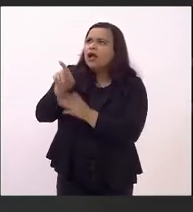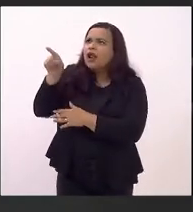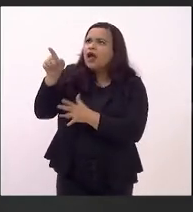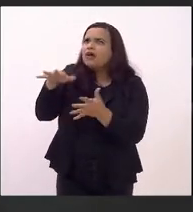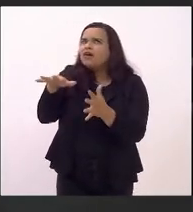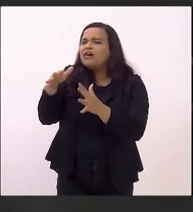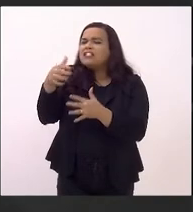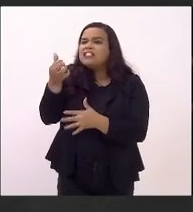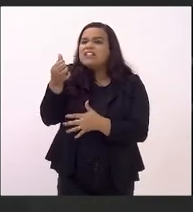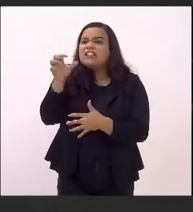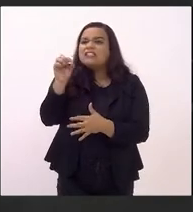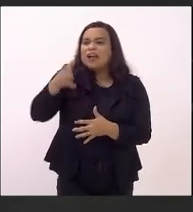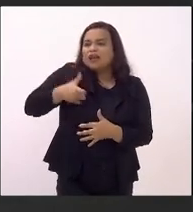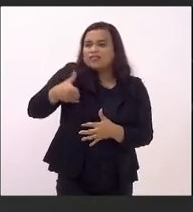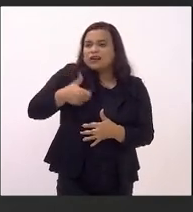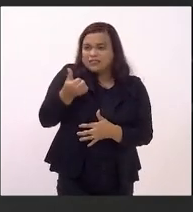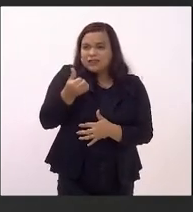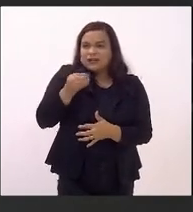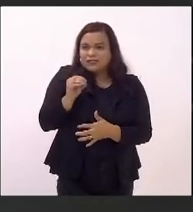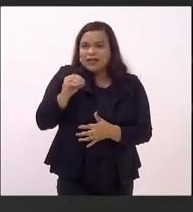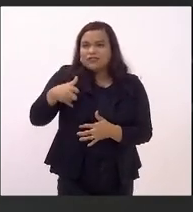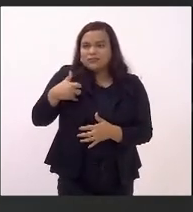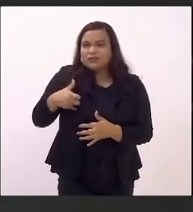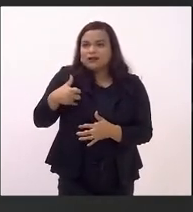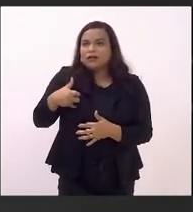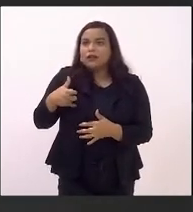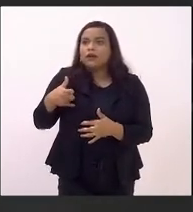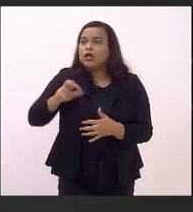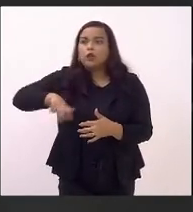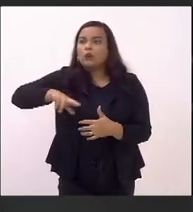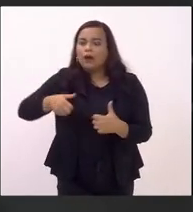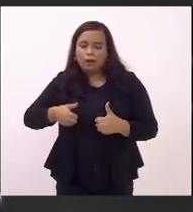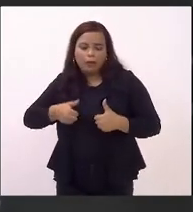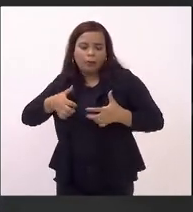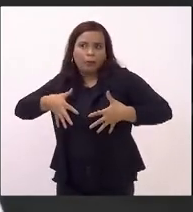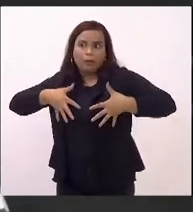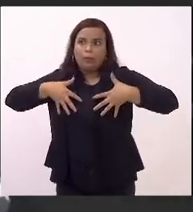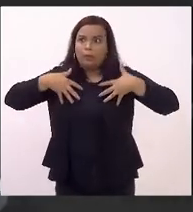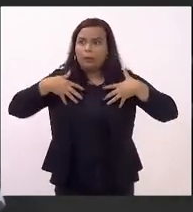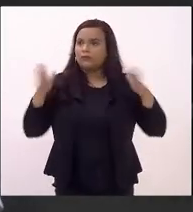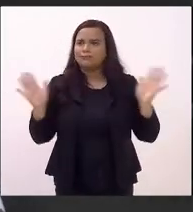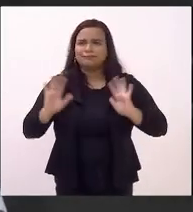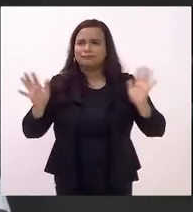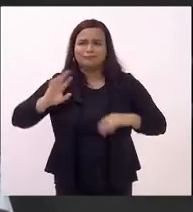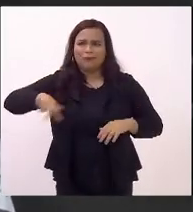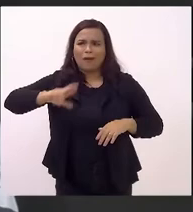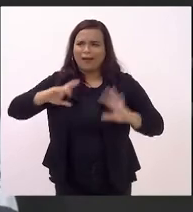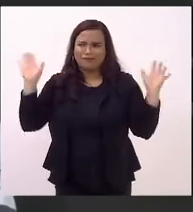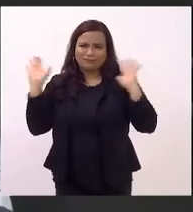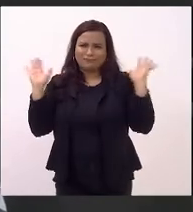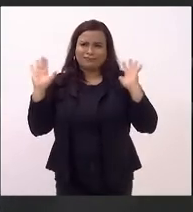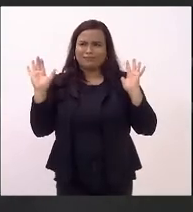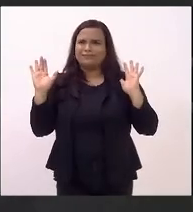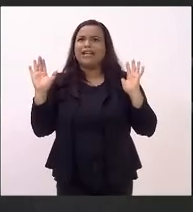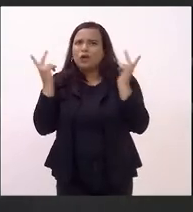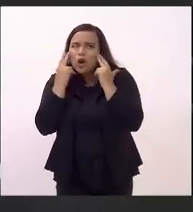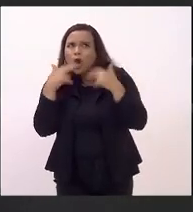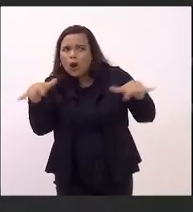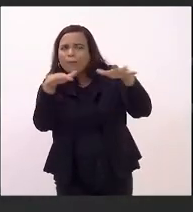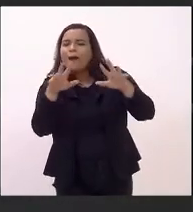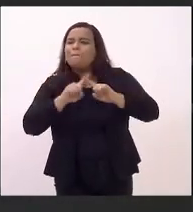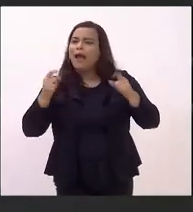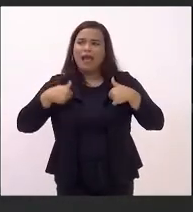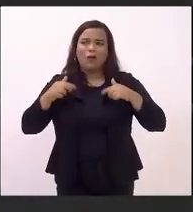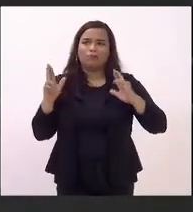na academia. É que não me faz um lugar de prepotência e de vaidade, que é muito comum. Faz um lugar